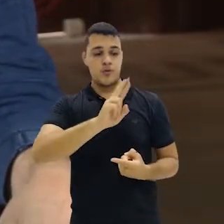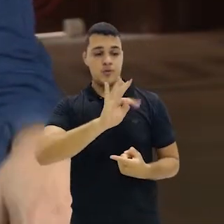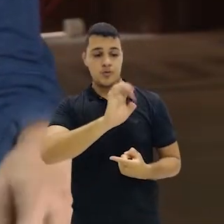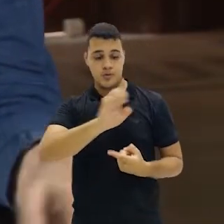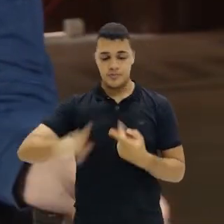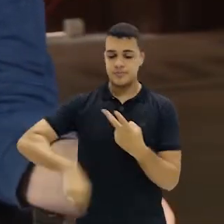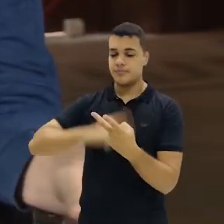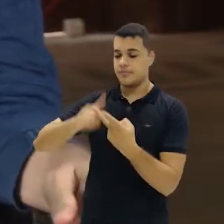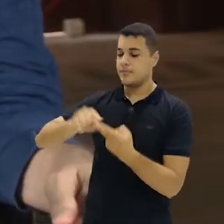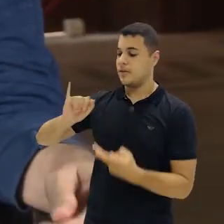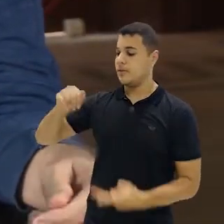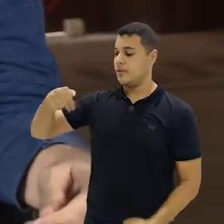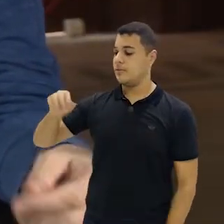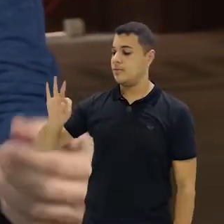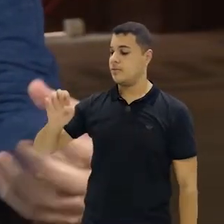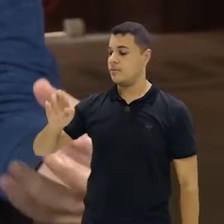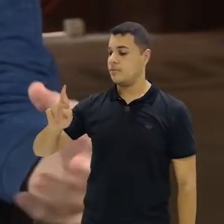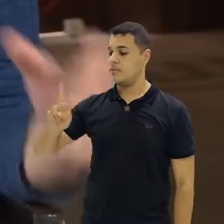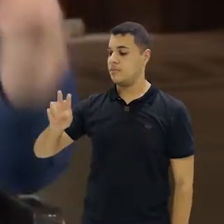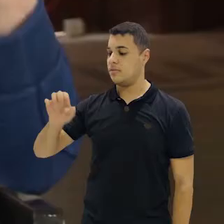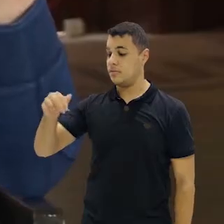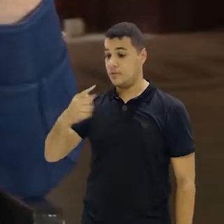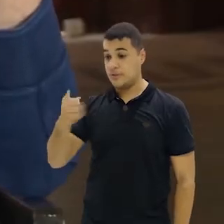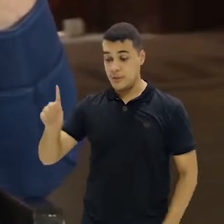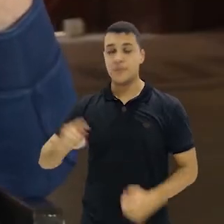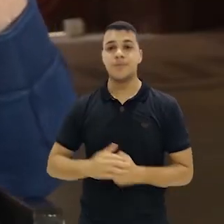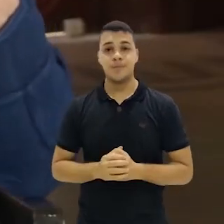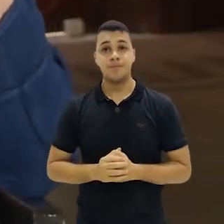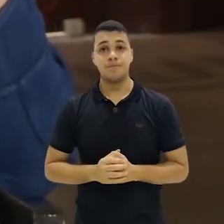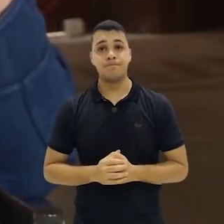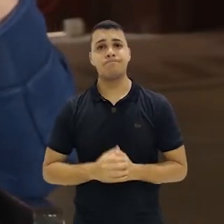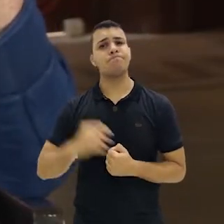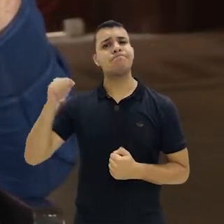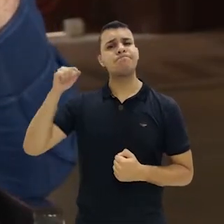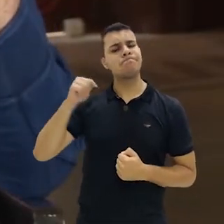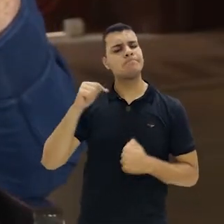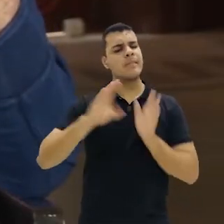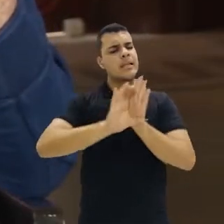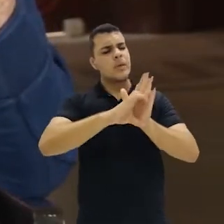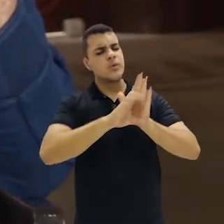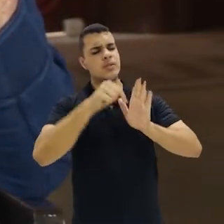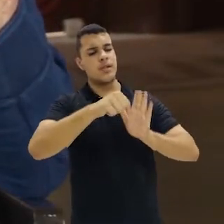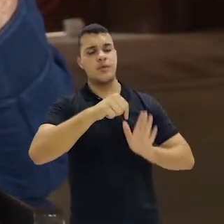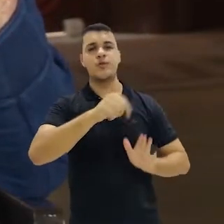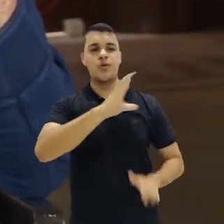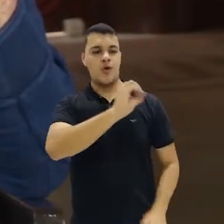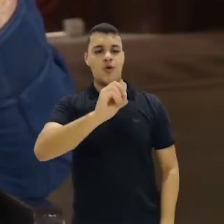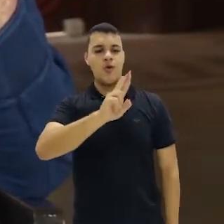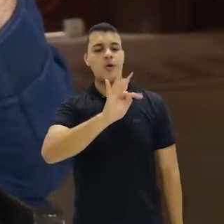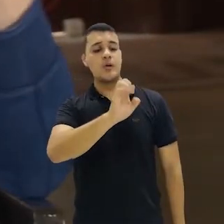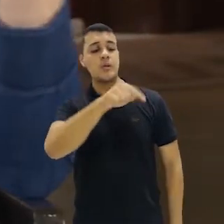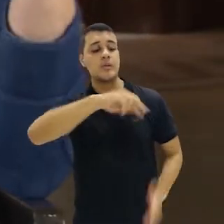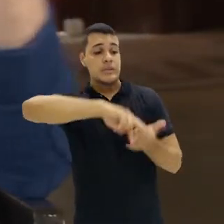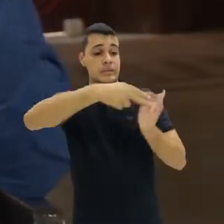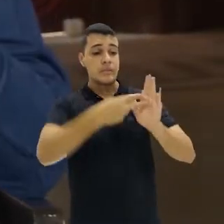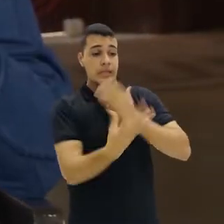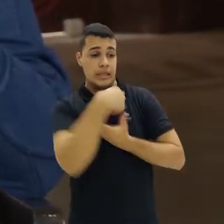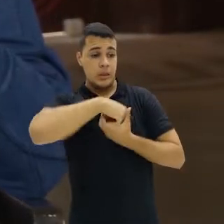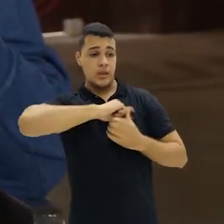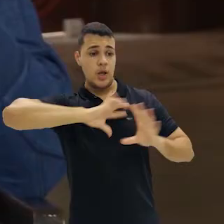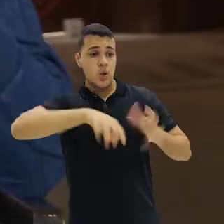O termo coortes significa um conjunto de pessoas que compartilham de alguma característica comum e que